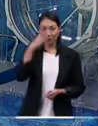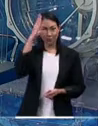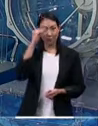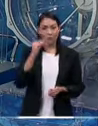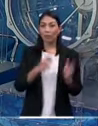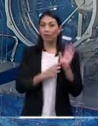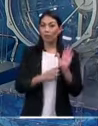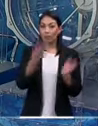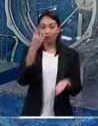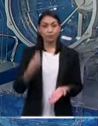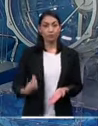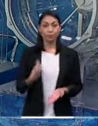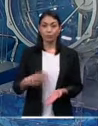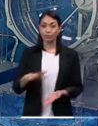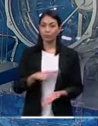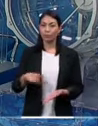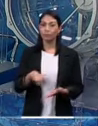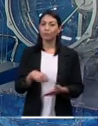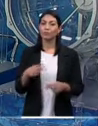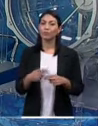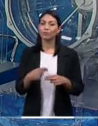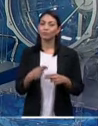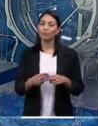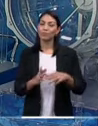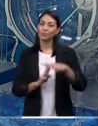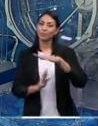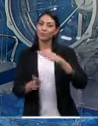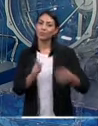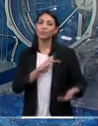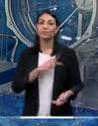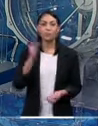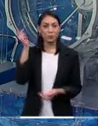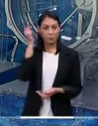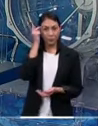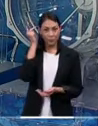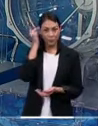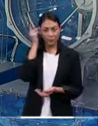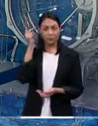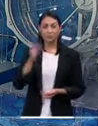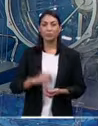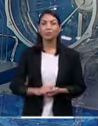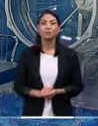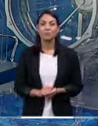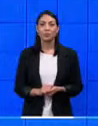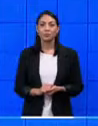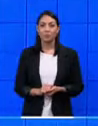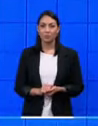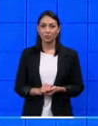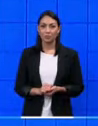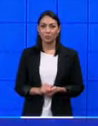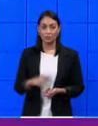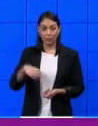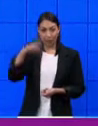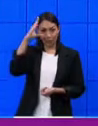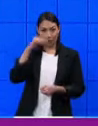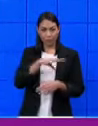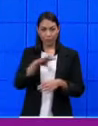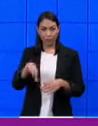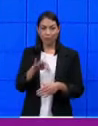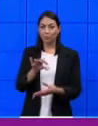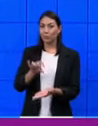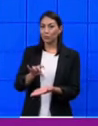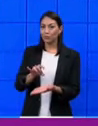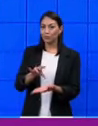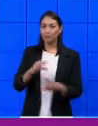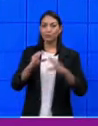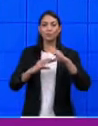Boa noite, falamos ao vivo do Espaço Loterias Caixa, diretamente aqui do Terminal Rodoviário do Tietê, em São Paulo. Essa noite tem sorteio da